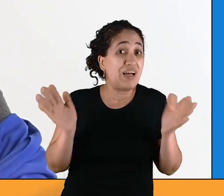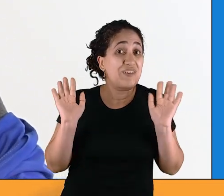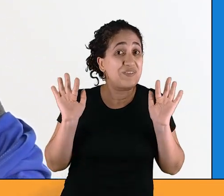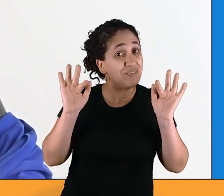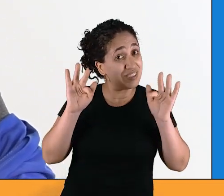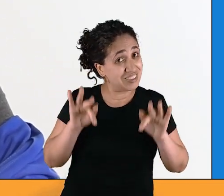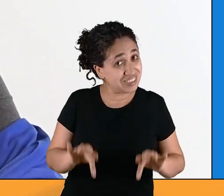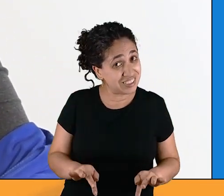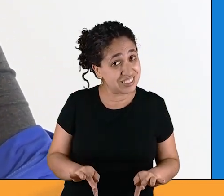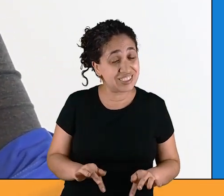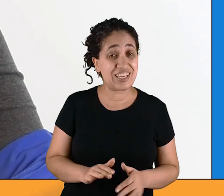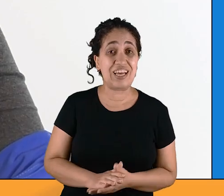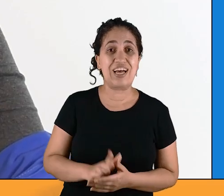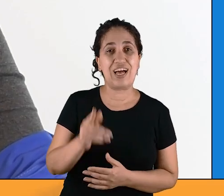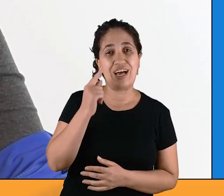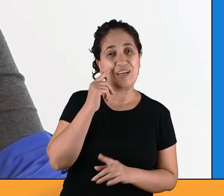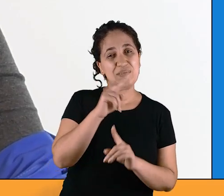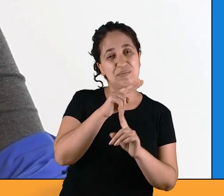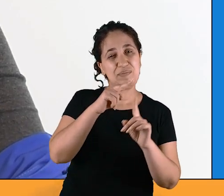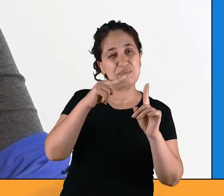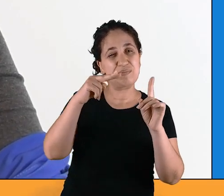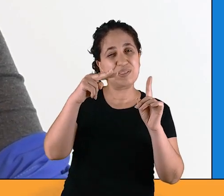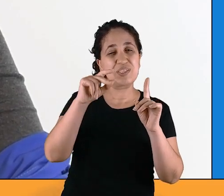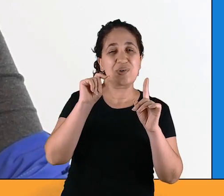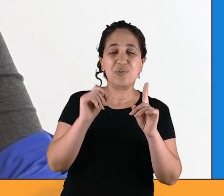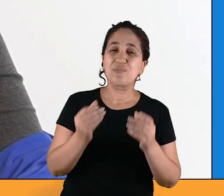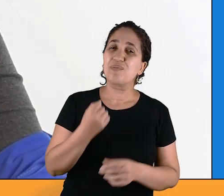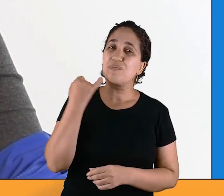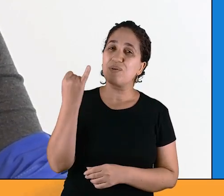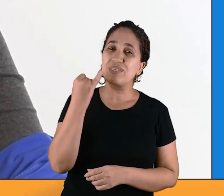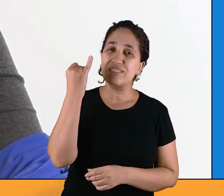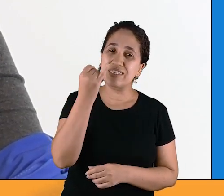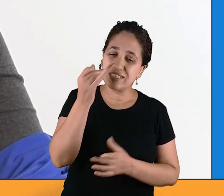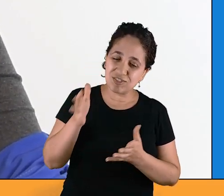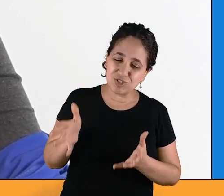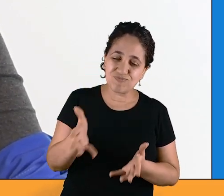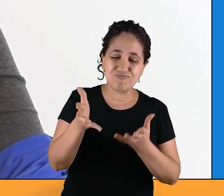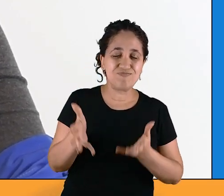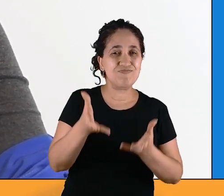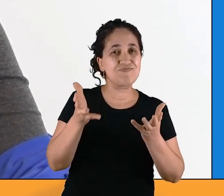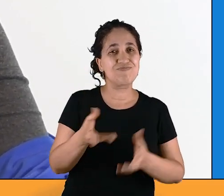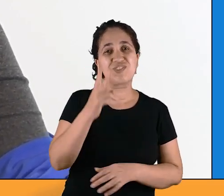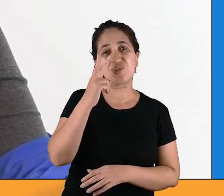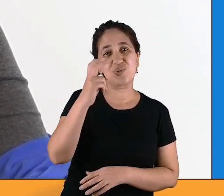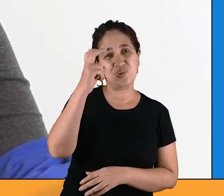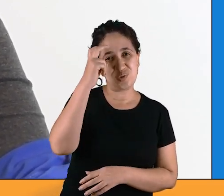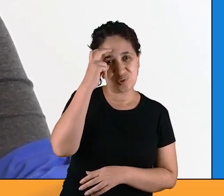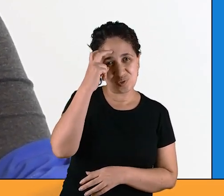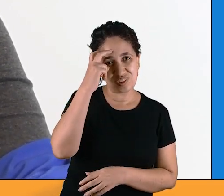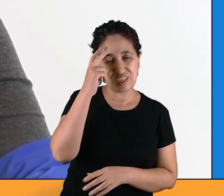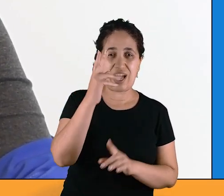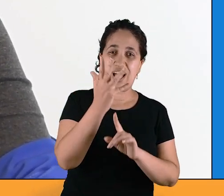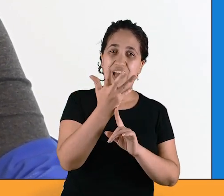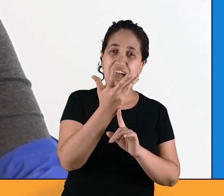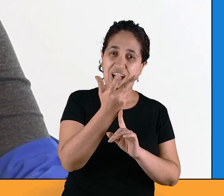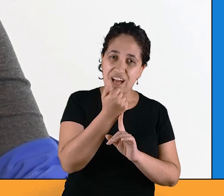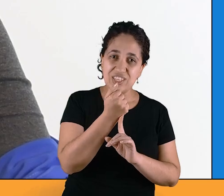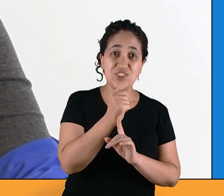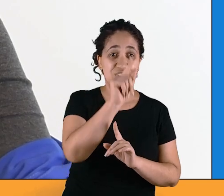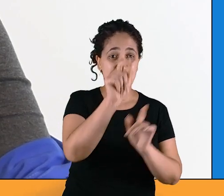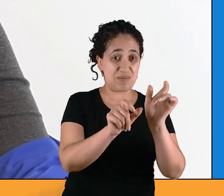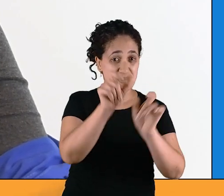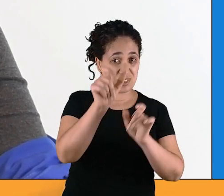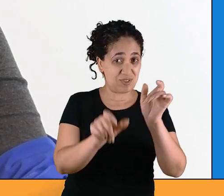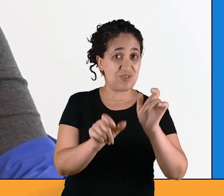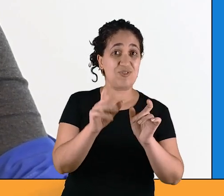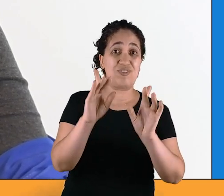gente finalizar, né, trazer a perspectiva dessa importância, né, do incentivo à cultura, né, e à arte das